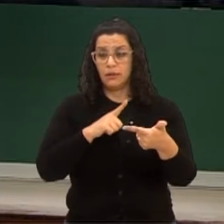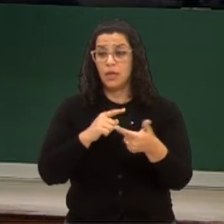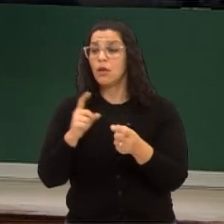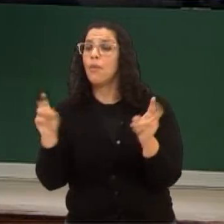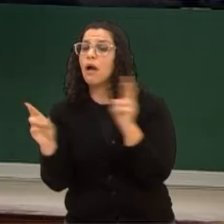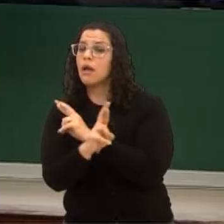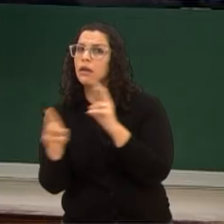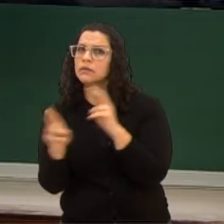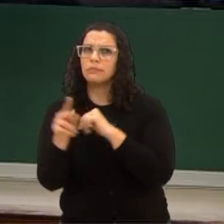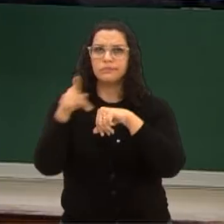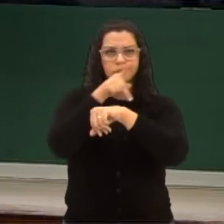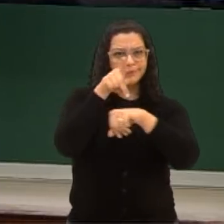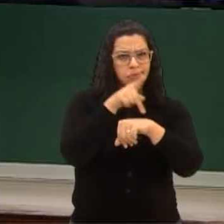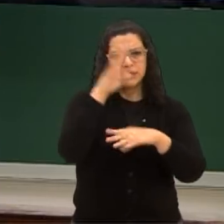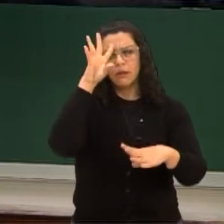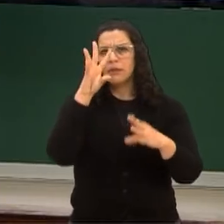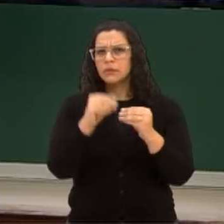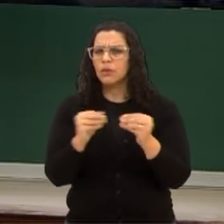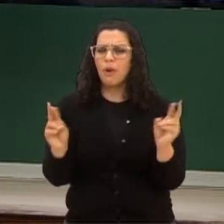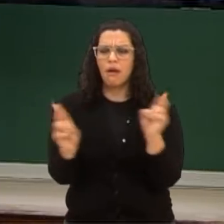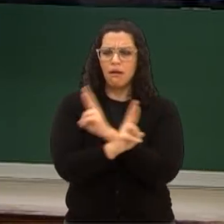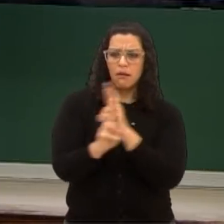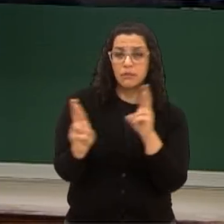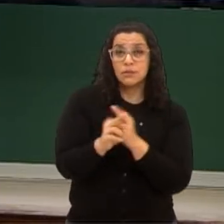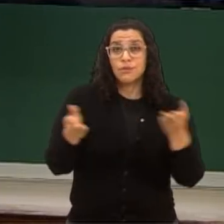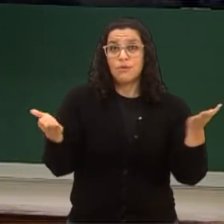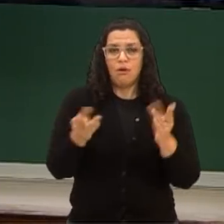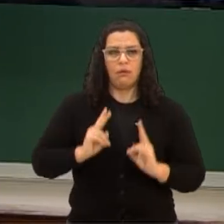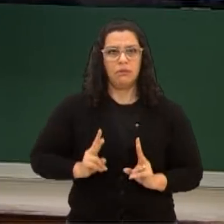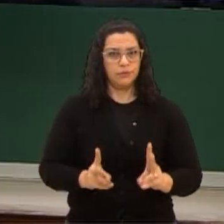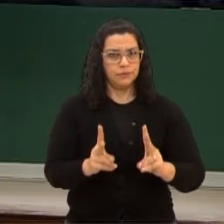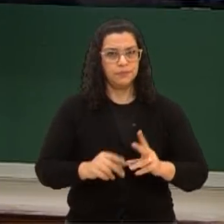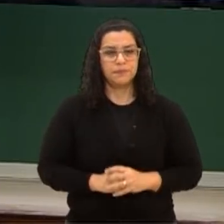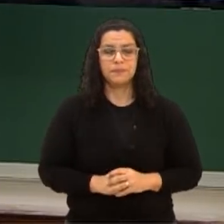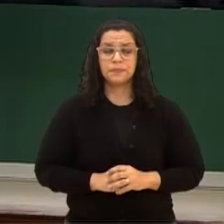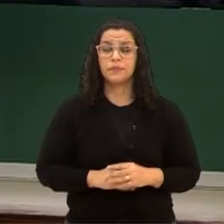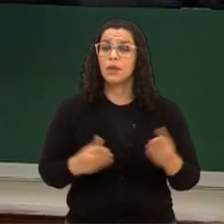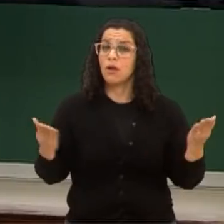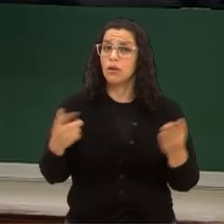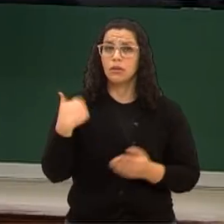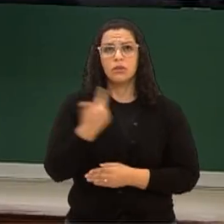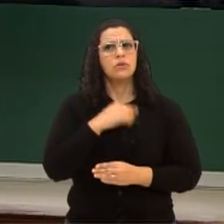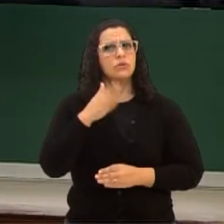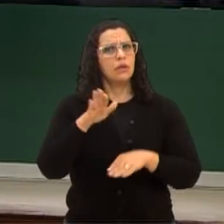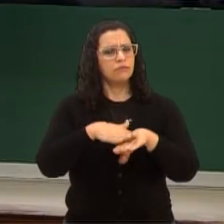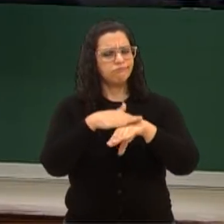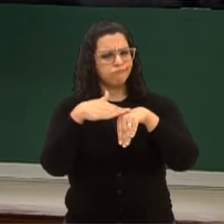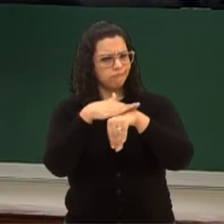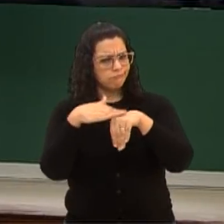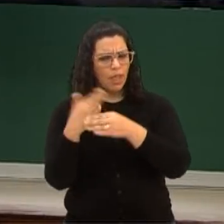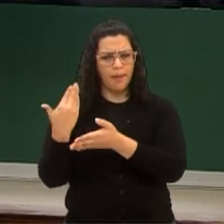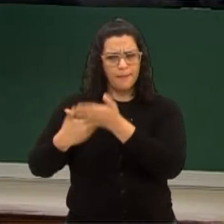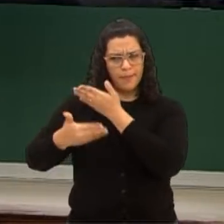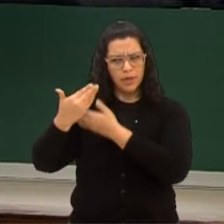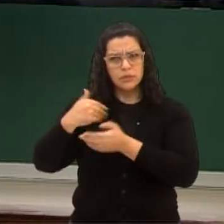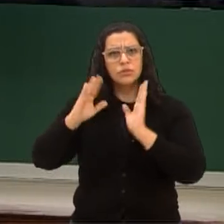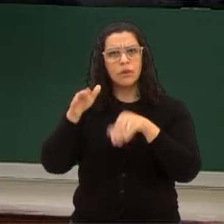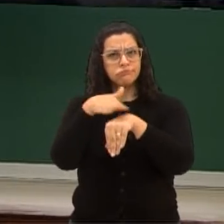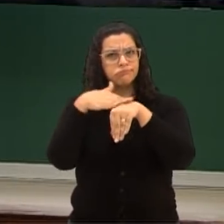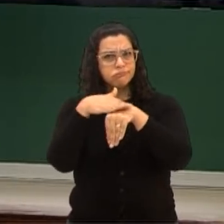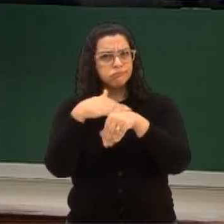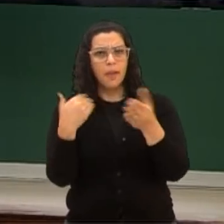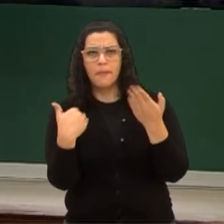Fria e entender como se dão essas relações atualmente. Nós também já tínhamos conversado nas aulas